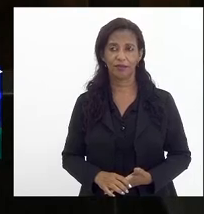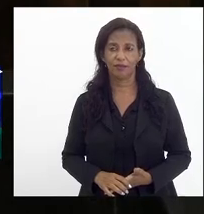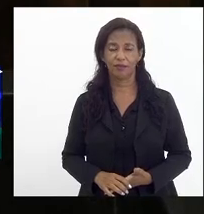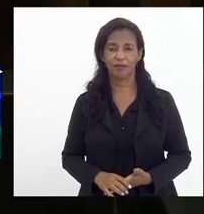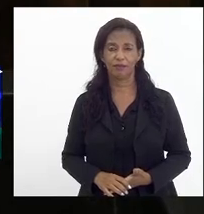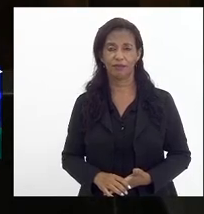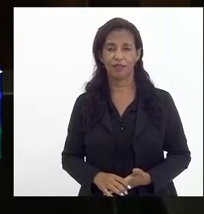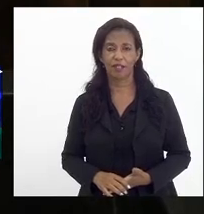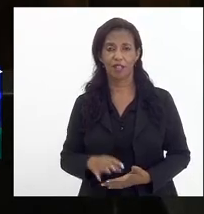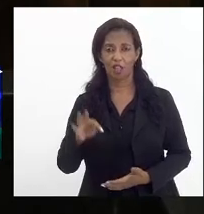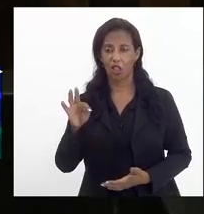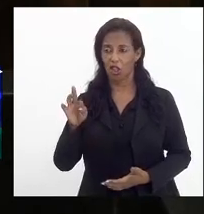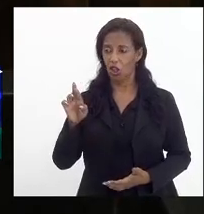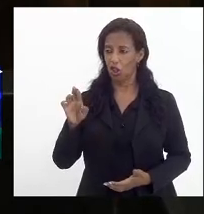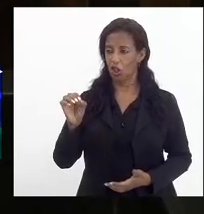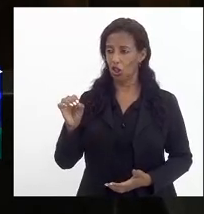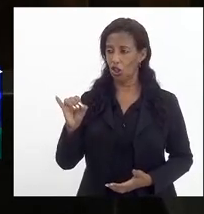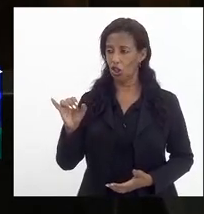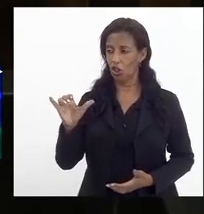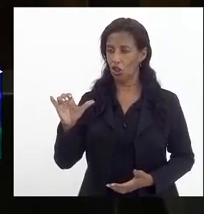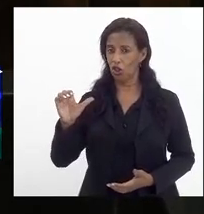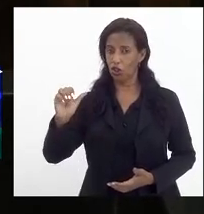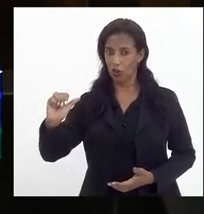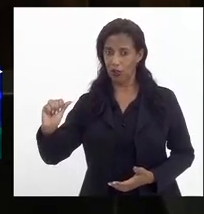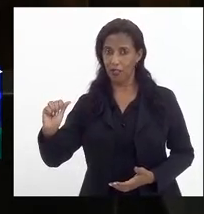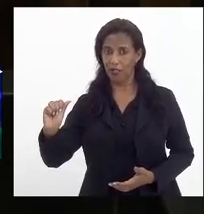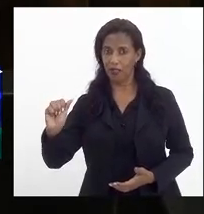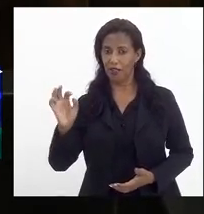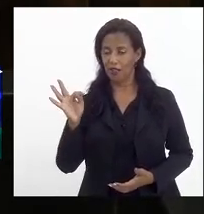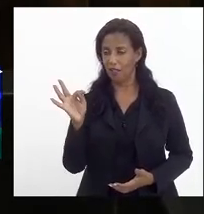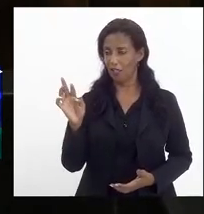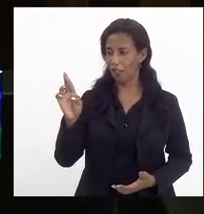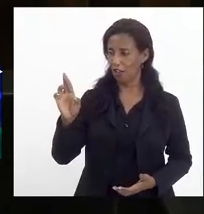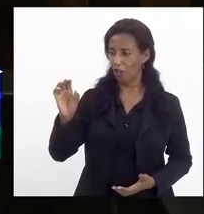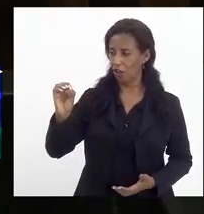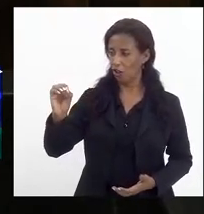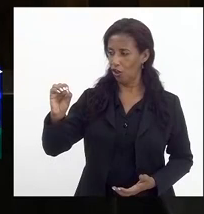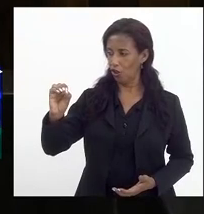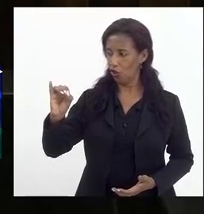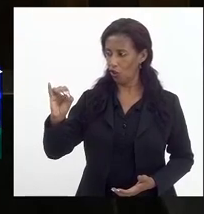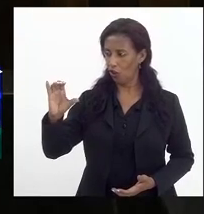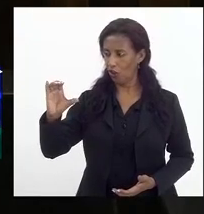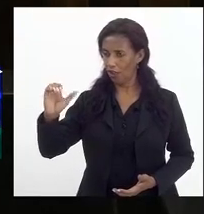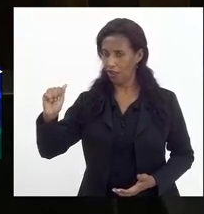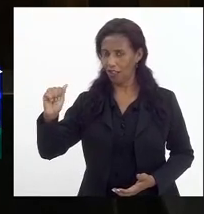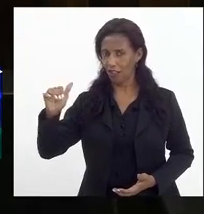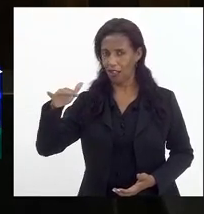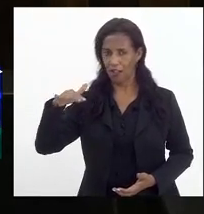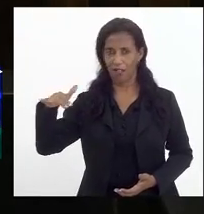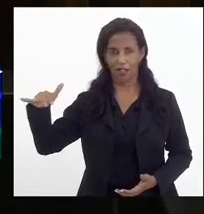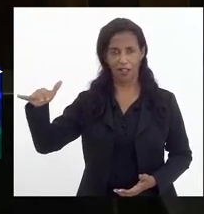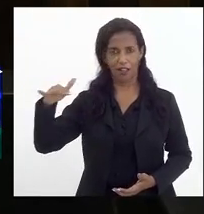a troika quer dizer hoje funcionários